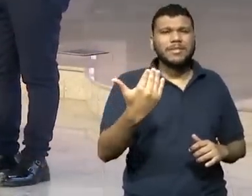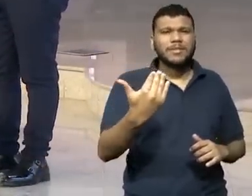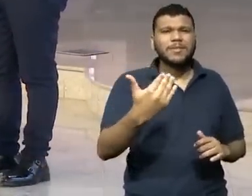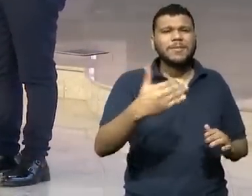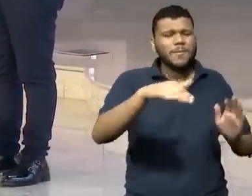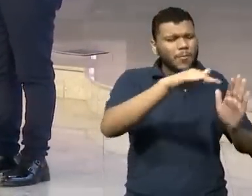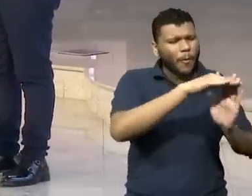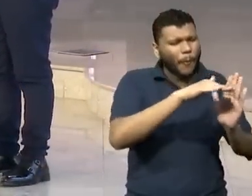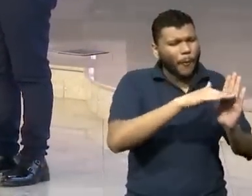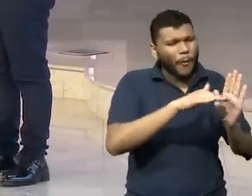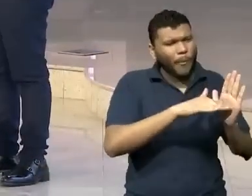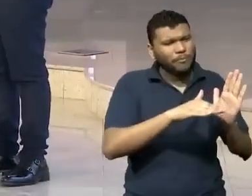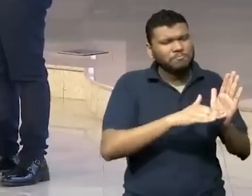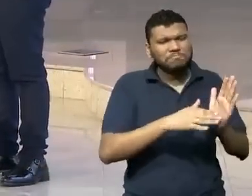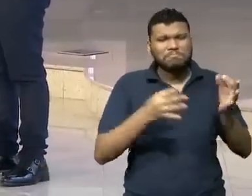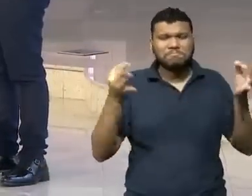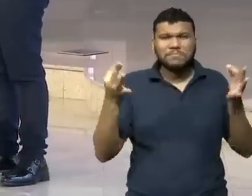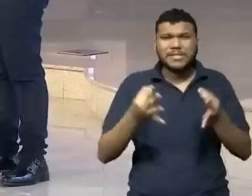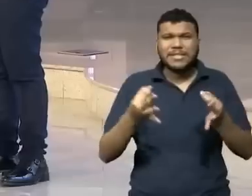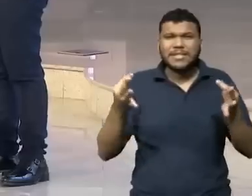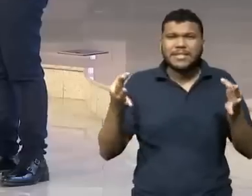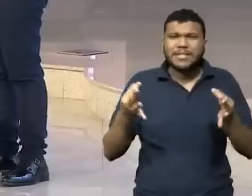Deus conosco